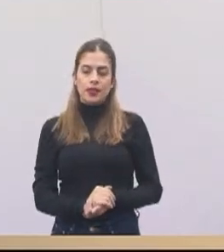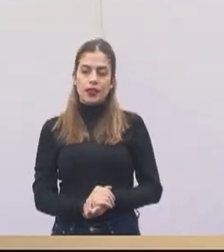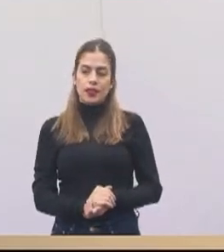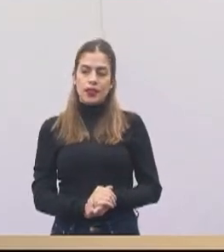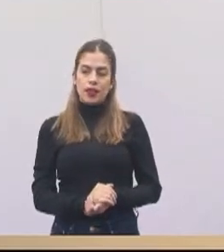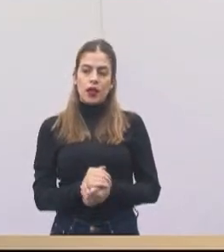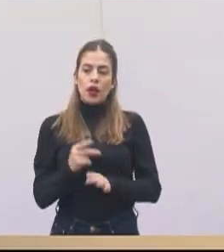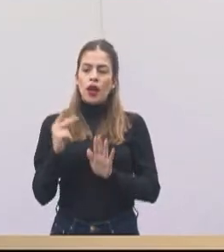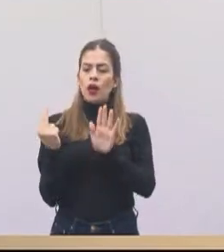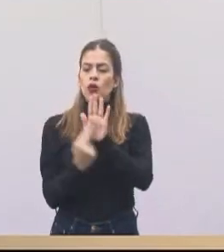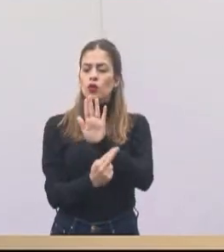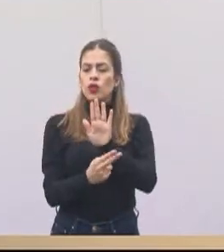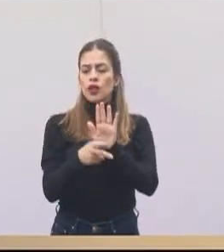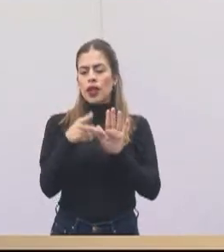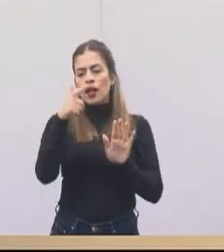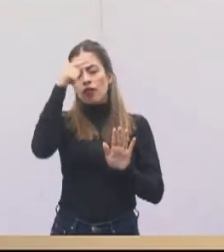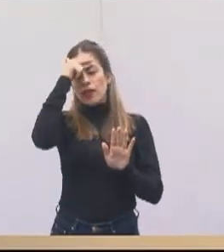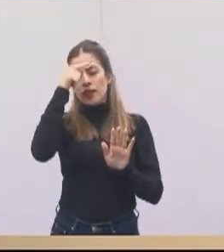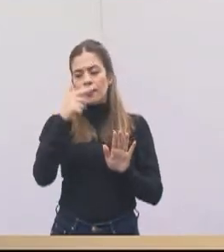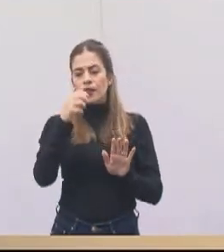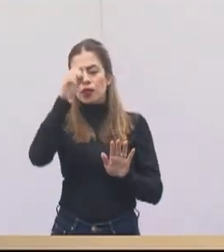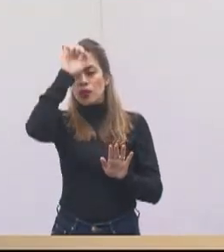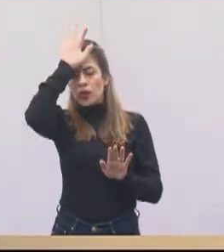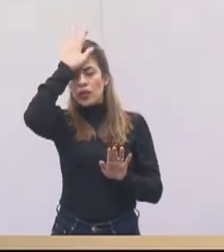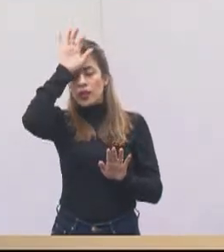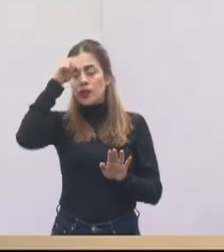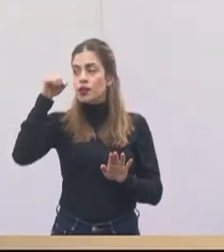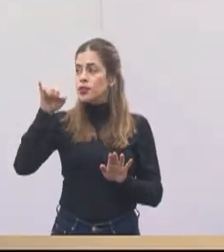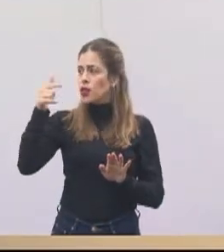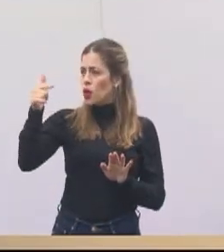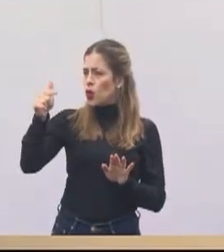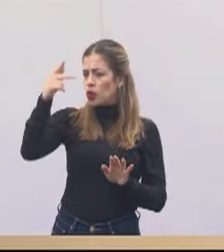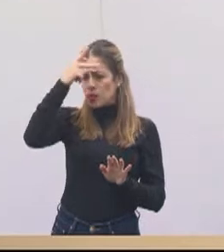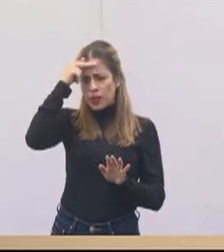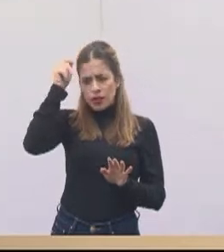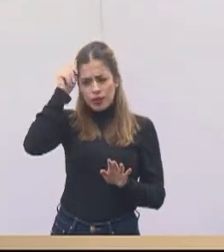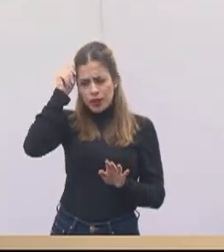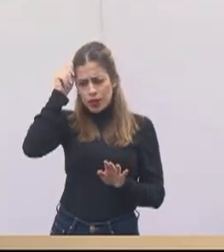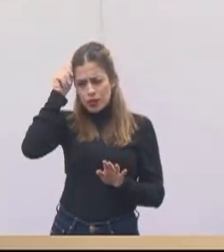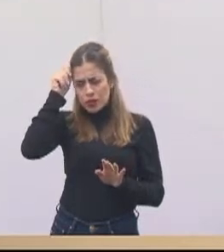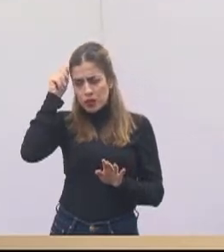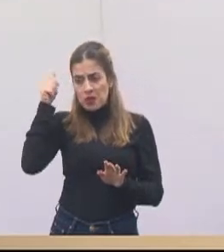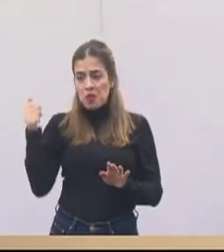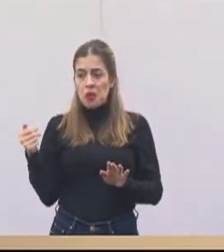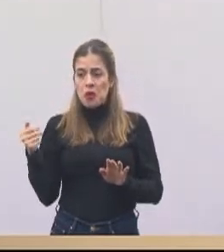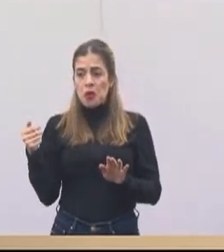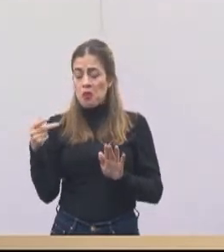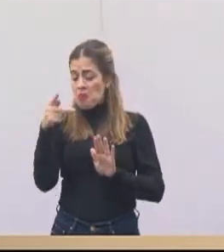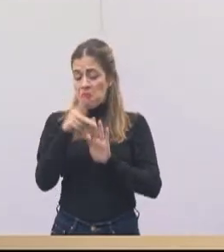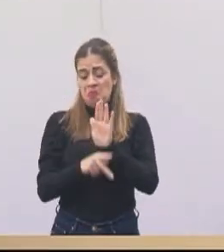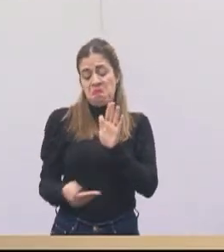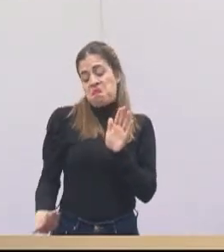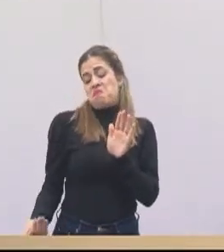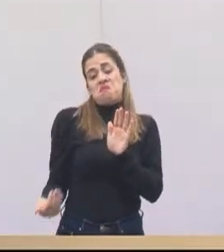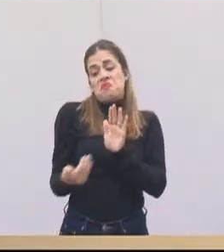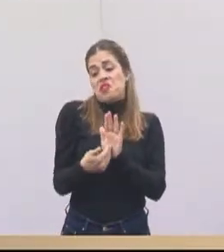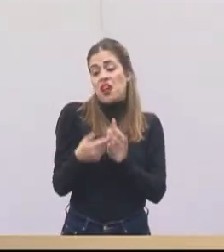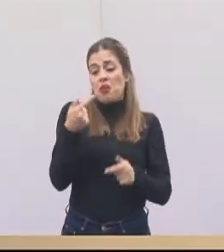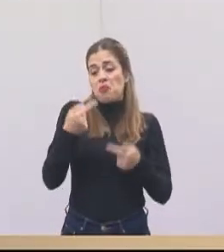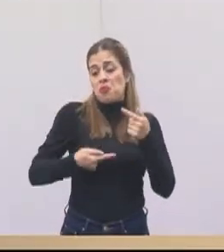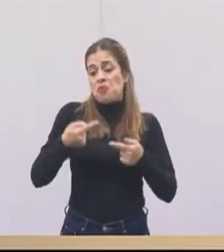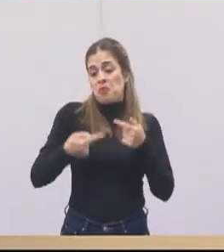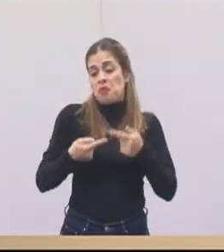vereador Flavinho e o vereador Rodrigo, se é outro prefeito, Rodrigo, no passado esse projeto não vinha para cá, não vinha para discutir